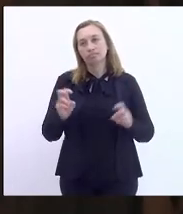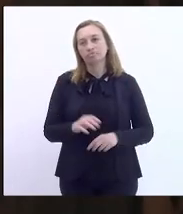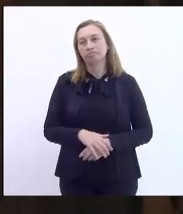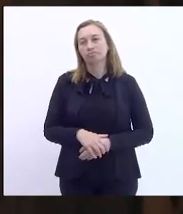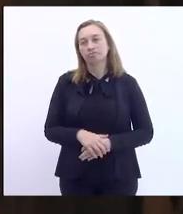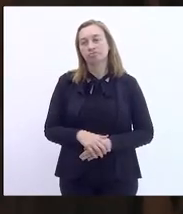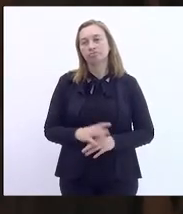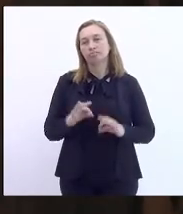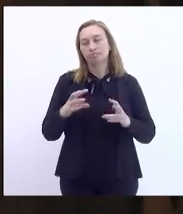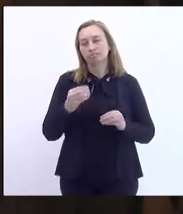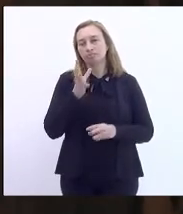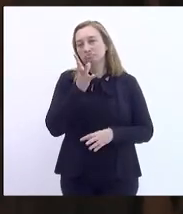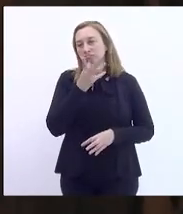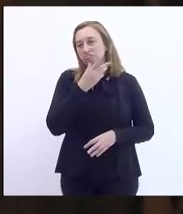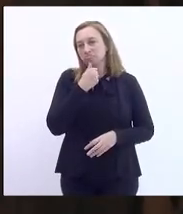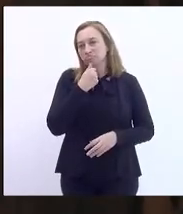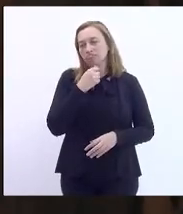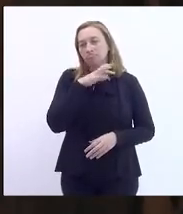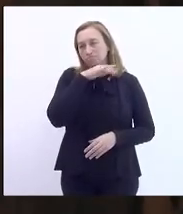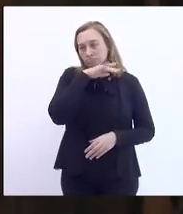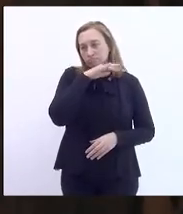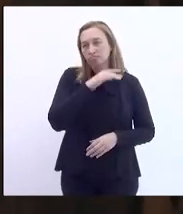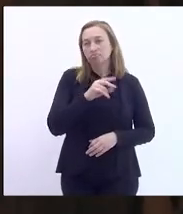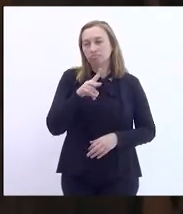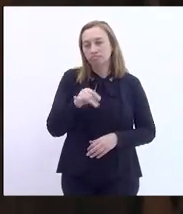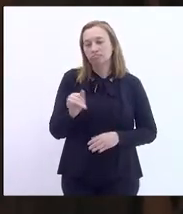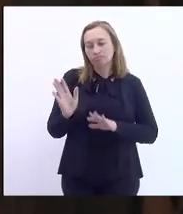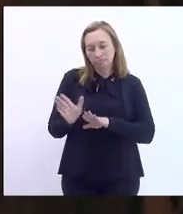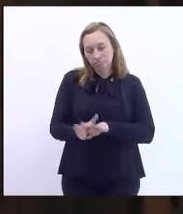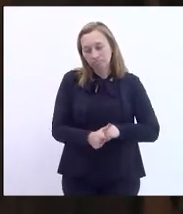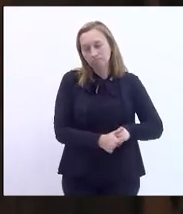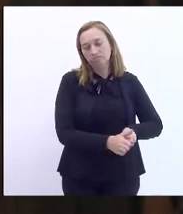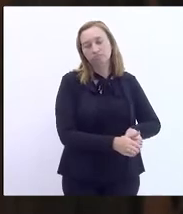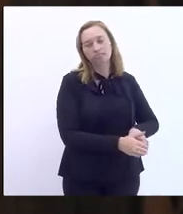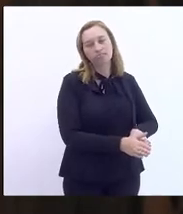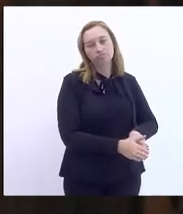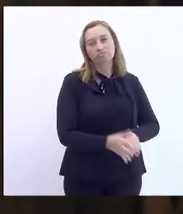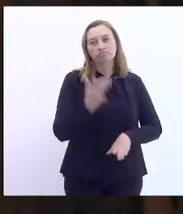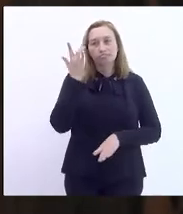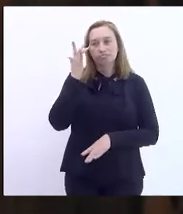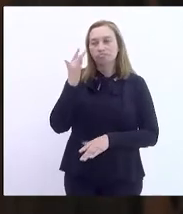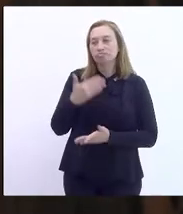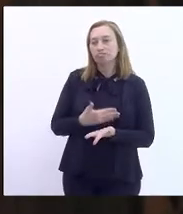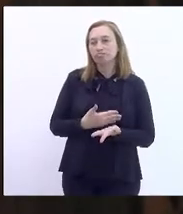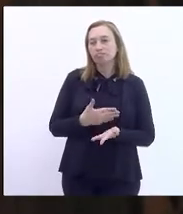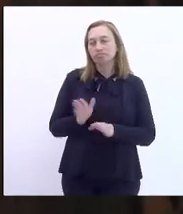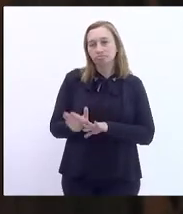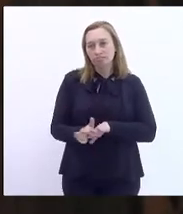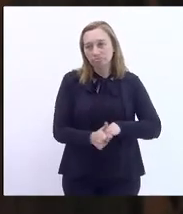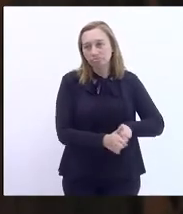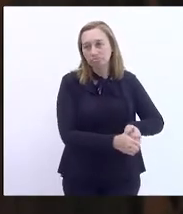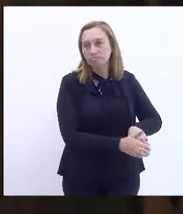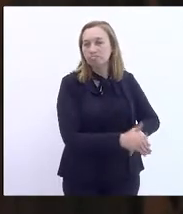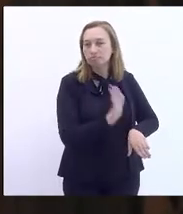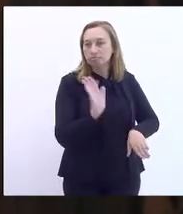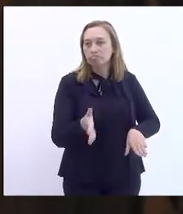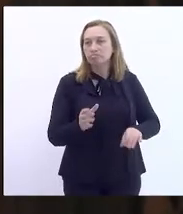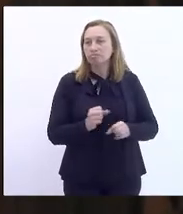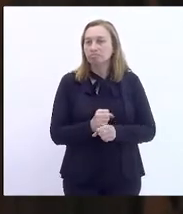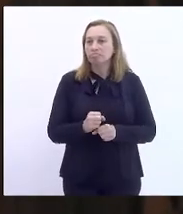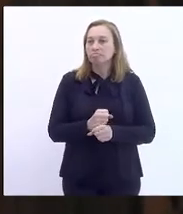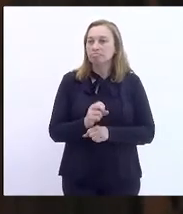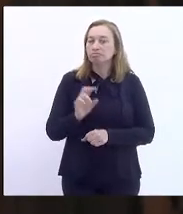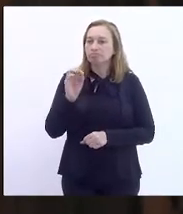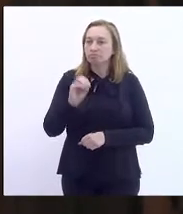tudo demorando em ser tão ruim mas vai passar e eu acho que começa a passar já esse ano